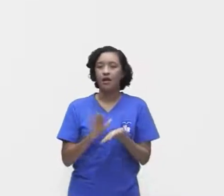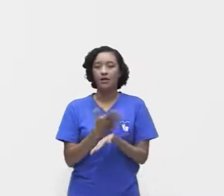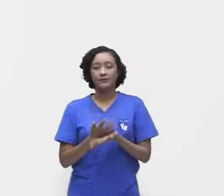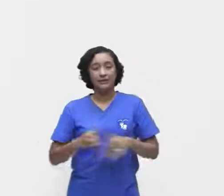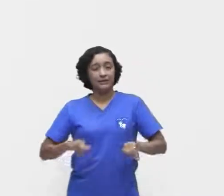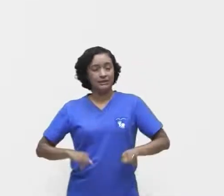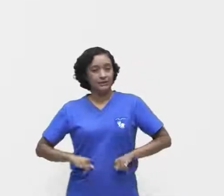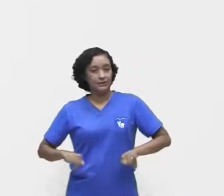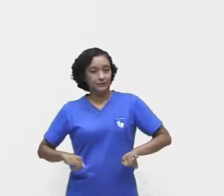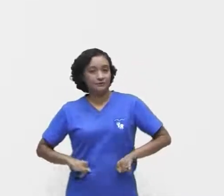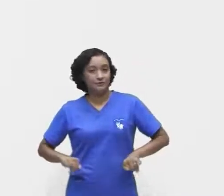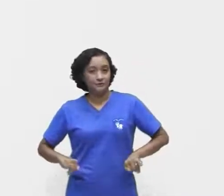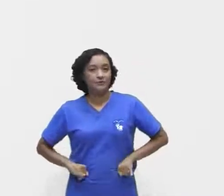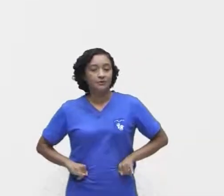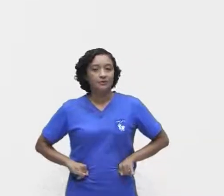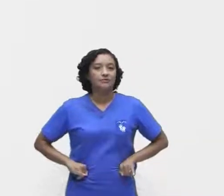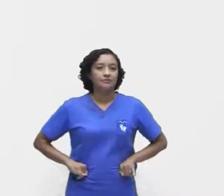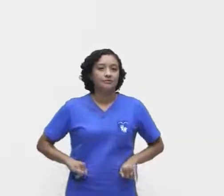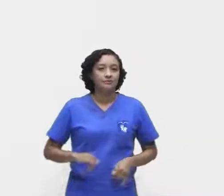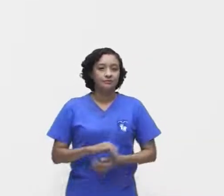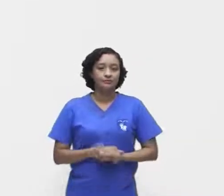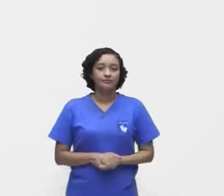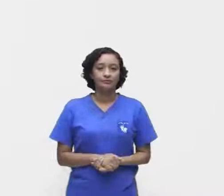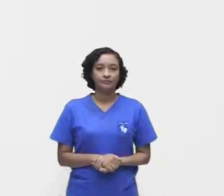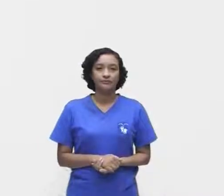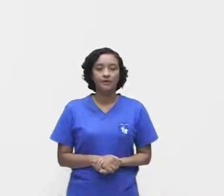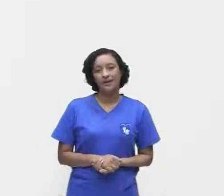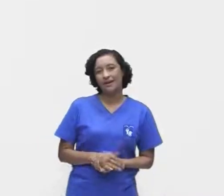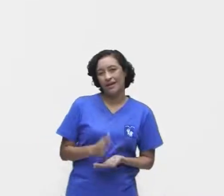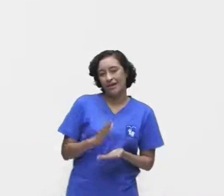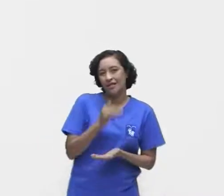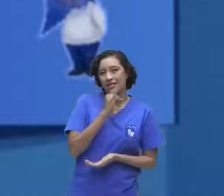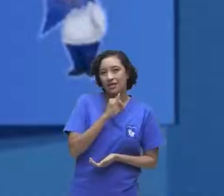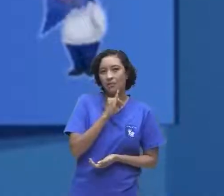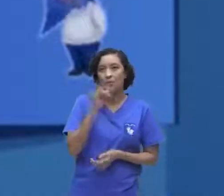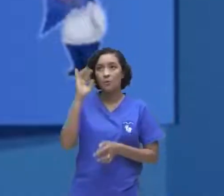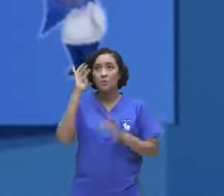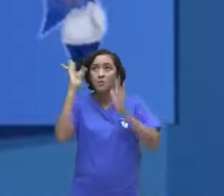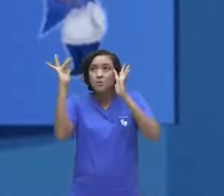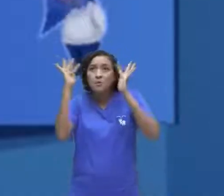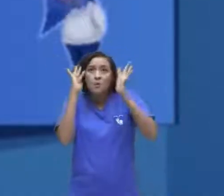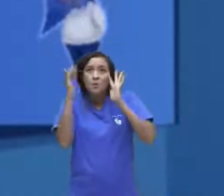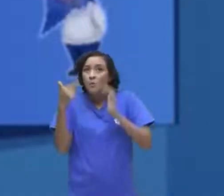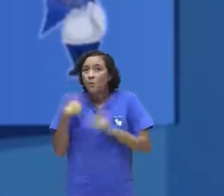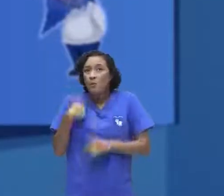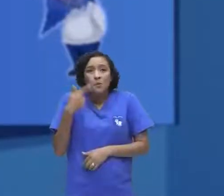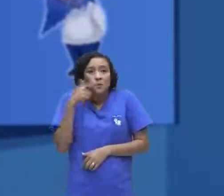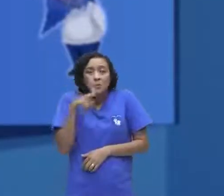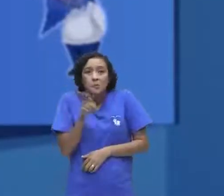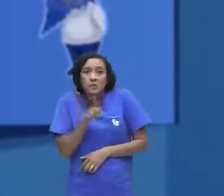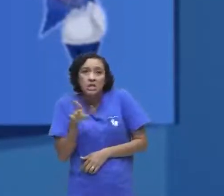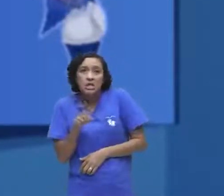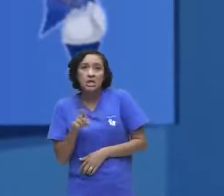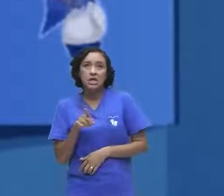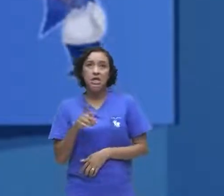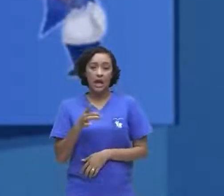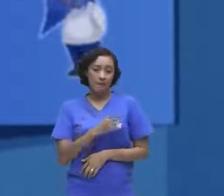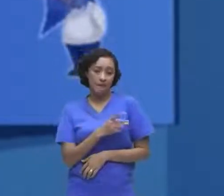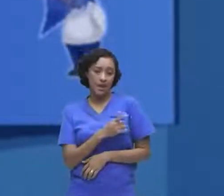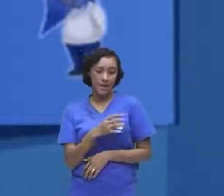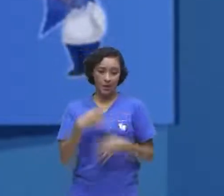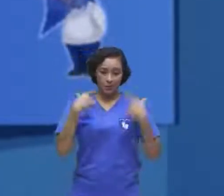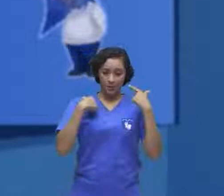que lhe frustra, não conseguir realizar meu sonho, algo de mal vai acontecer comigo, com o meu corpo, quando eu me